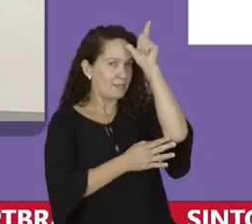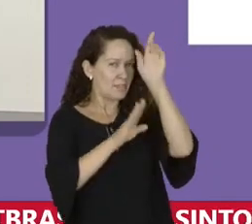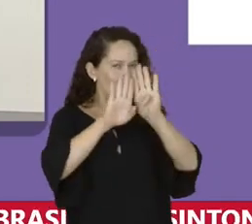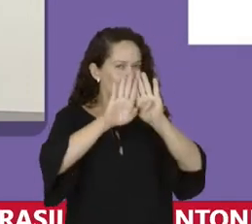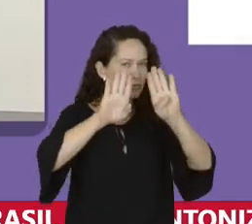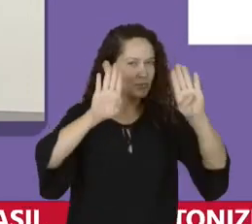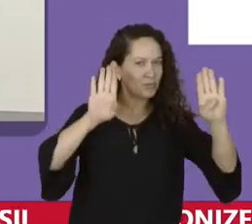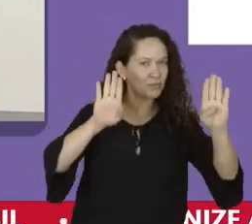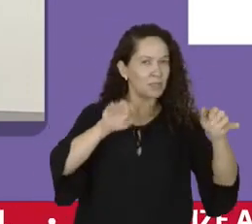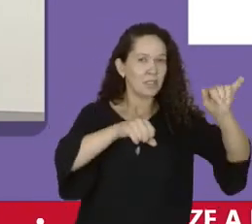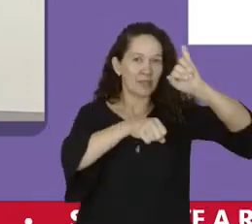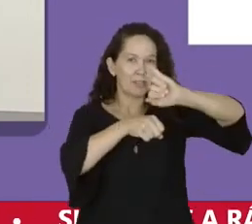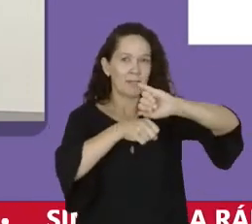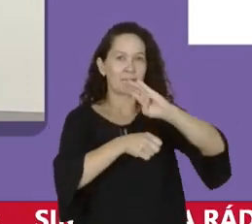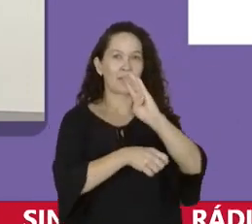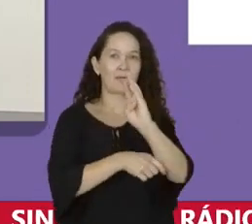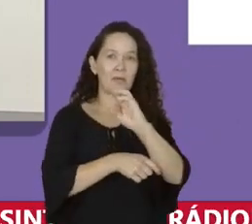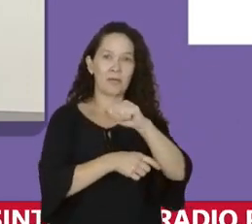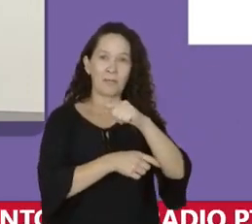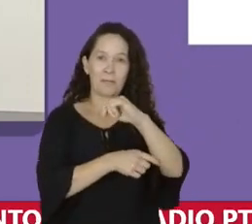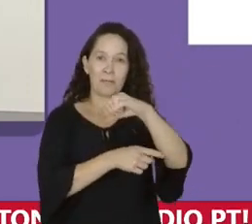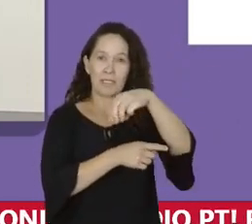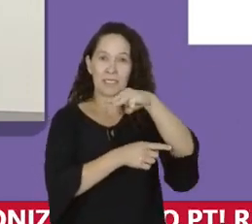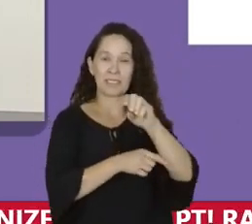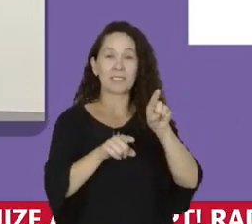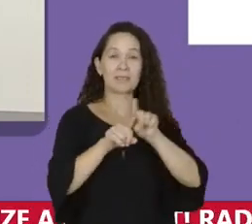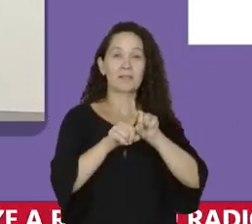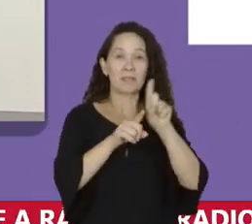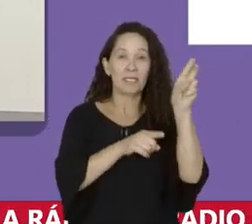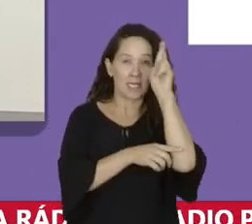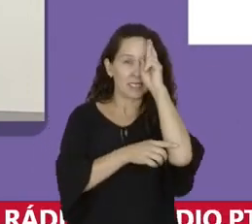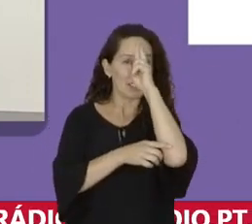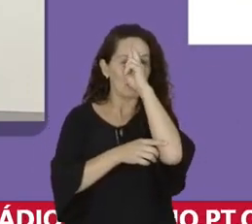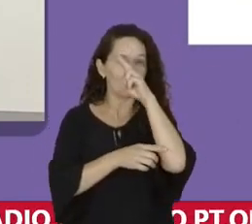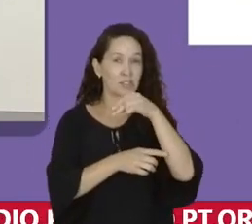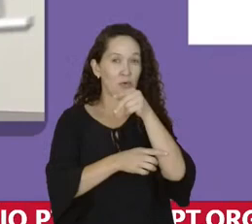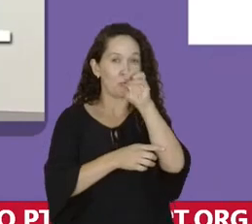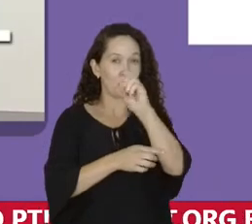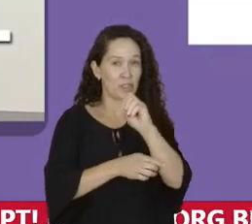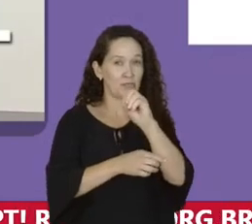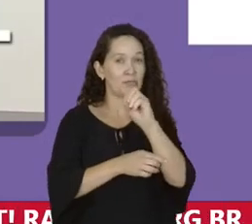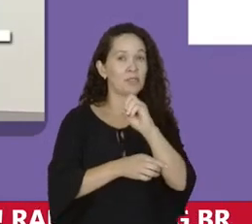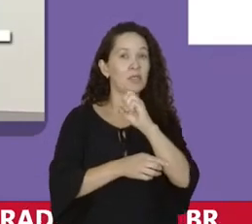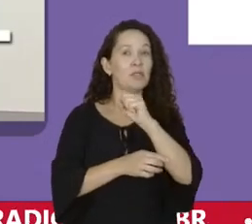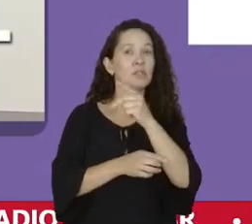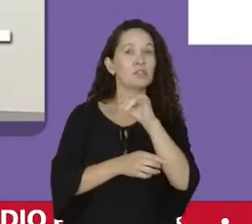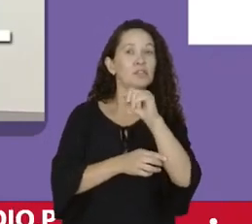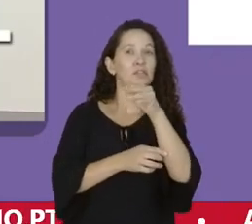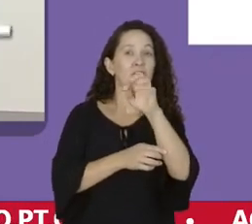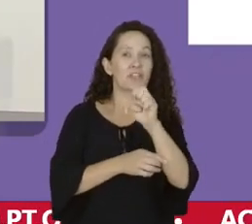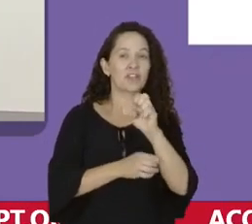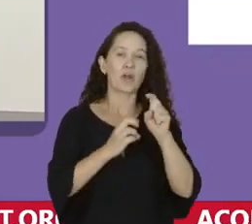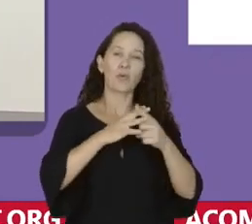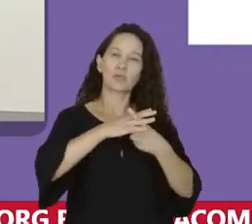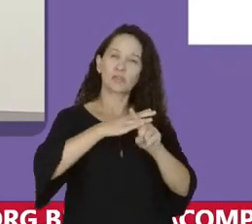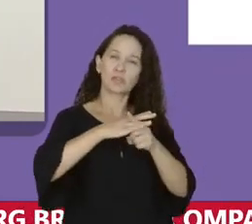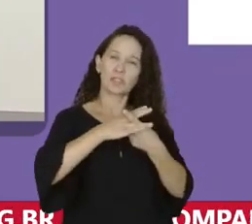e nasce no contexto do desmonte da União Soviética, do chamado socialismo real na União